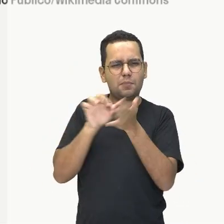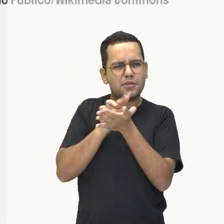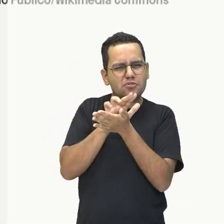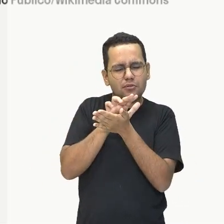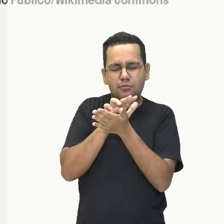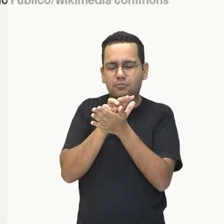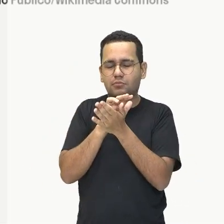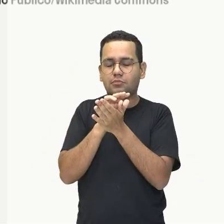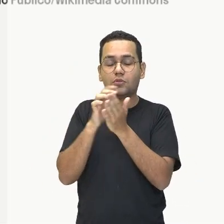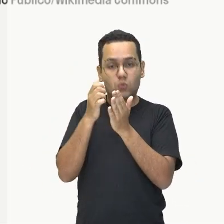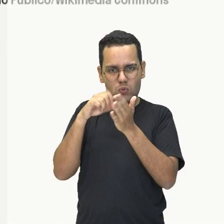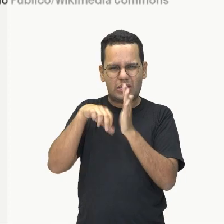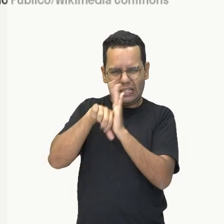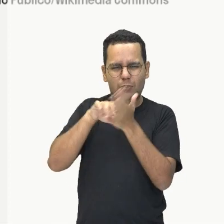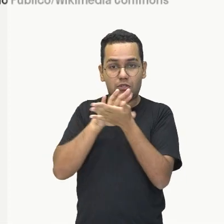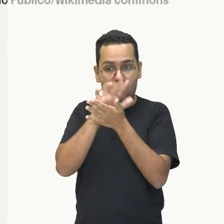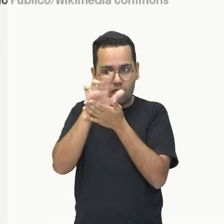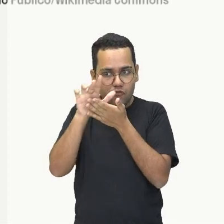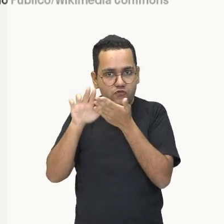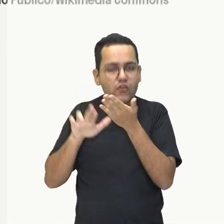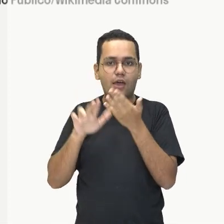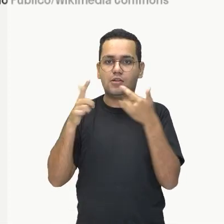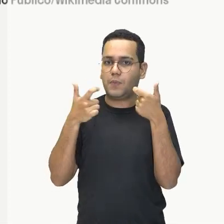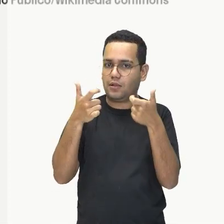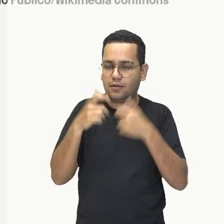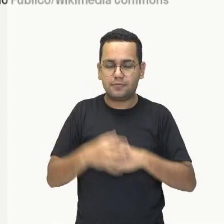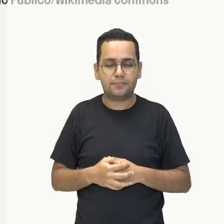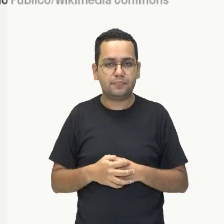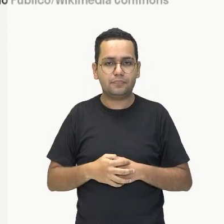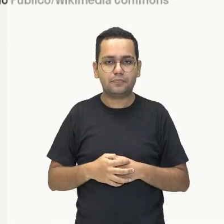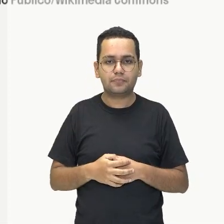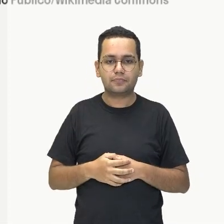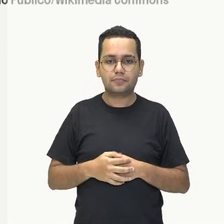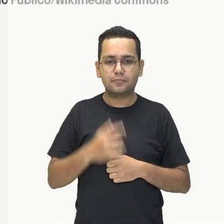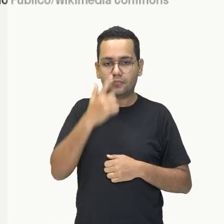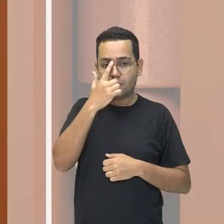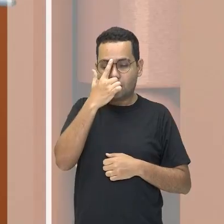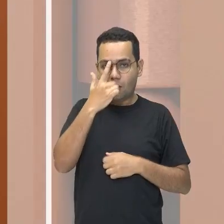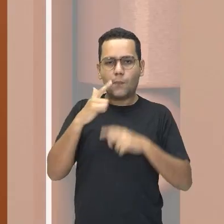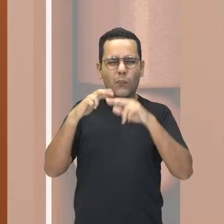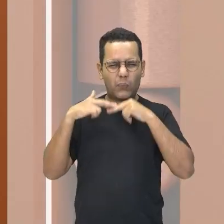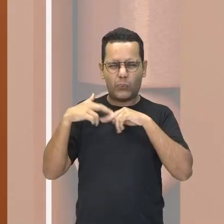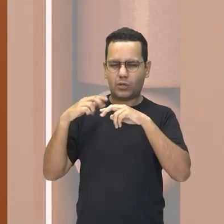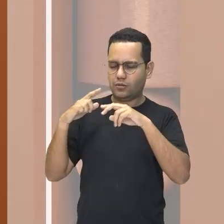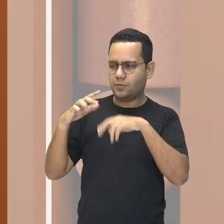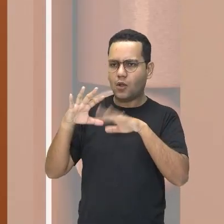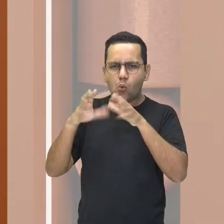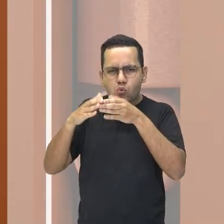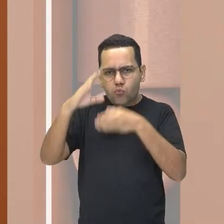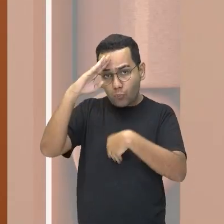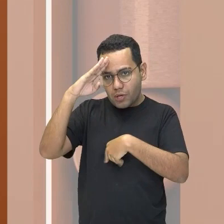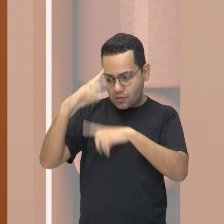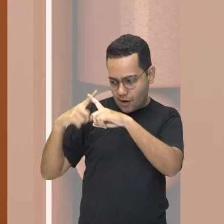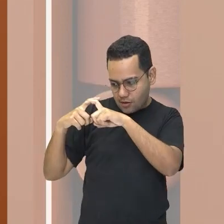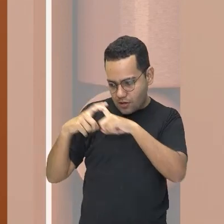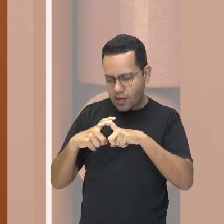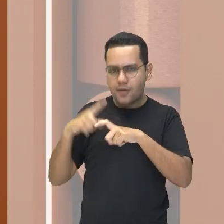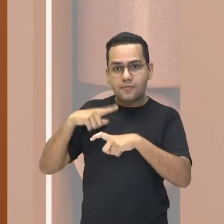muitos generais da Alemanha, ali dos nazistas, foram então julgados e seus crimes foram